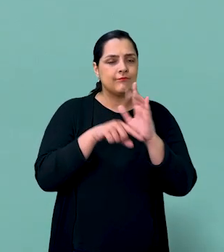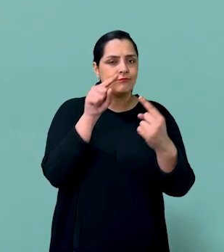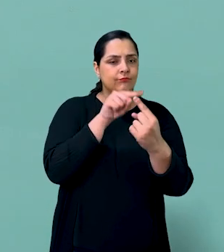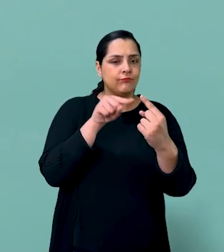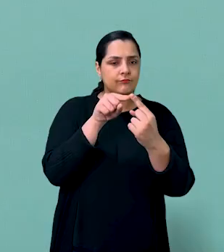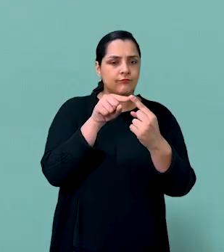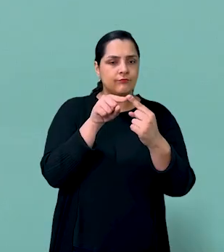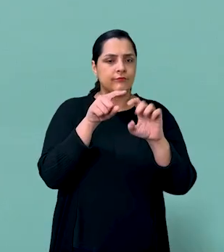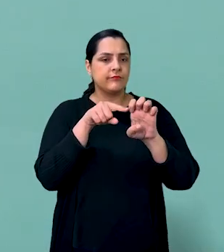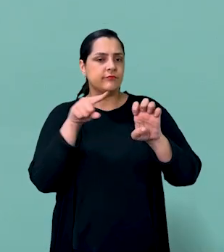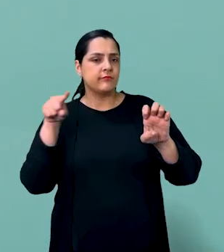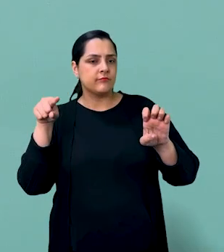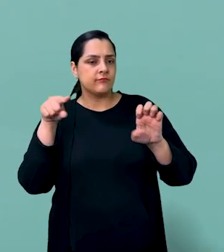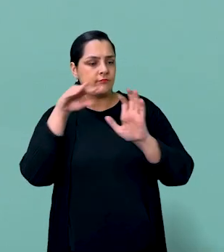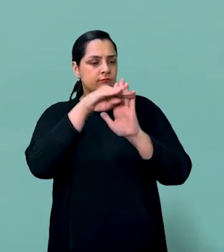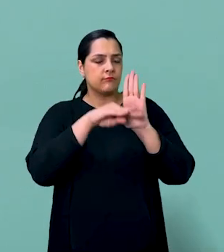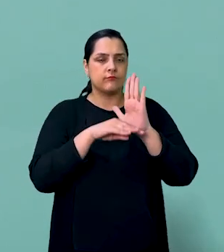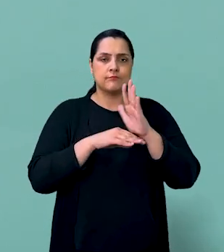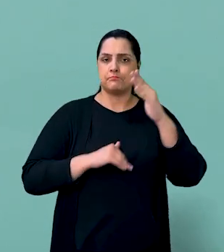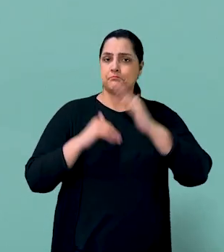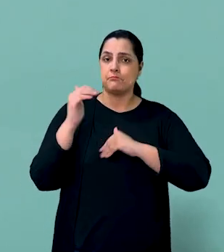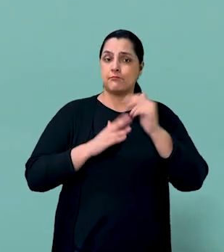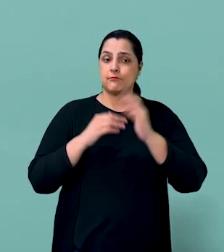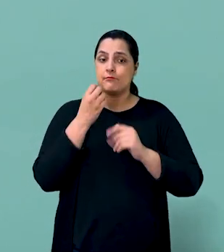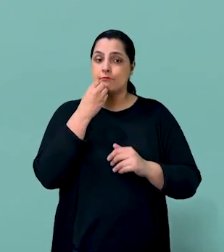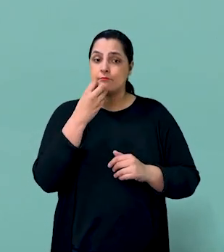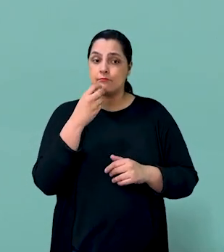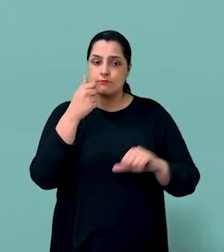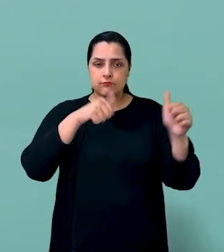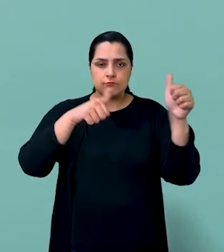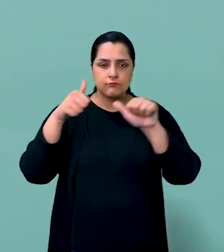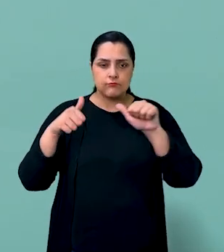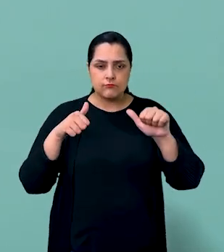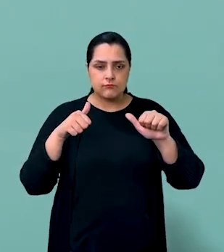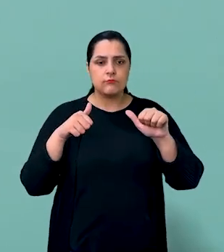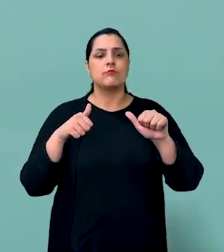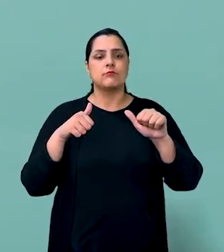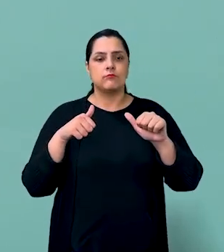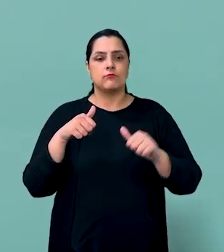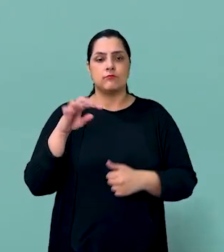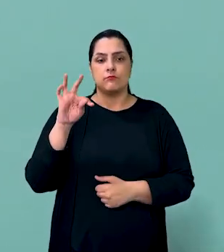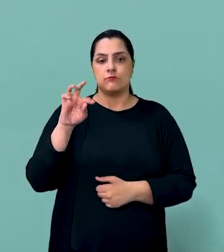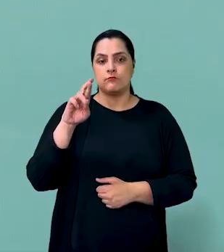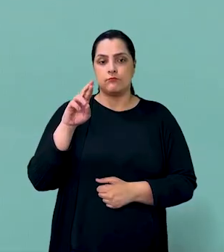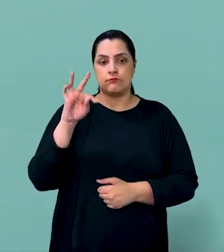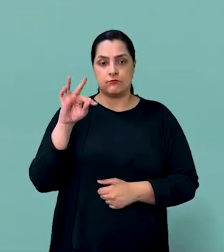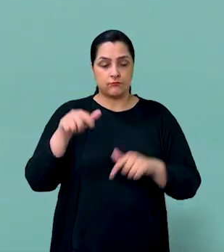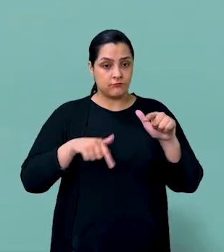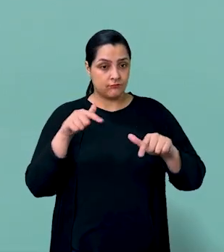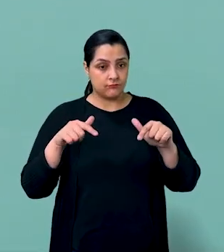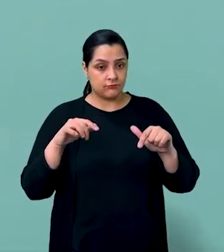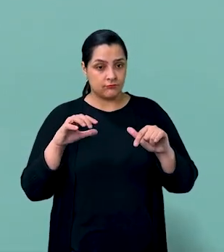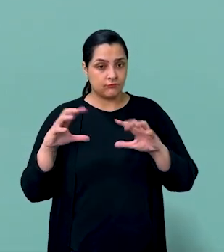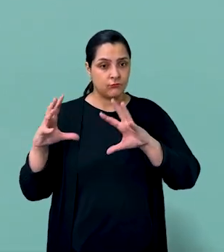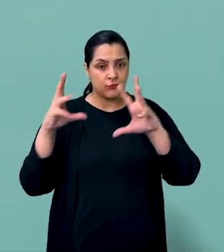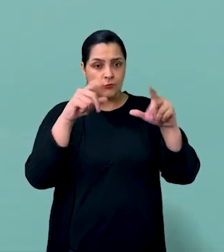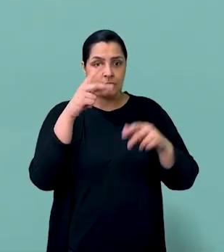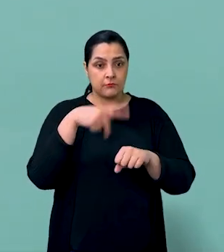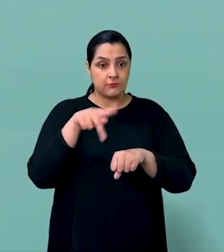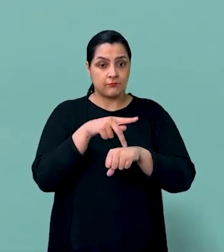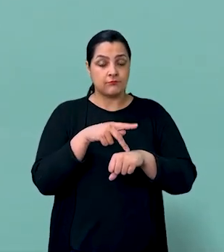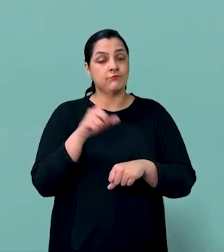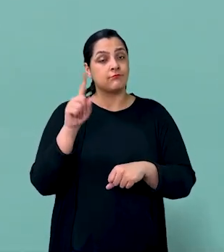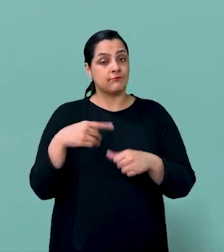Analisar metas e estatísticas, promover boas práticas e avaliar o funcionamento dos tribunais regionais do trabalho de todo o